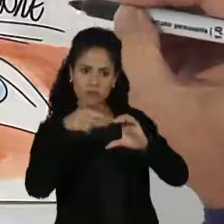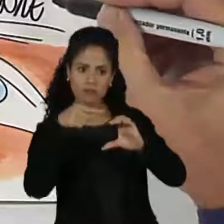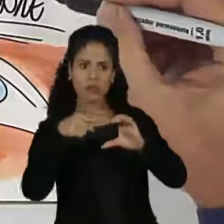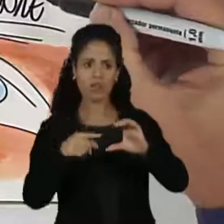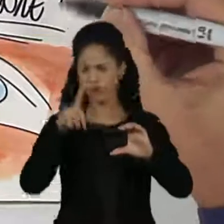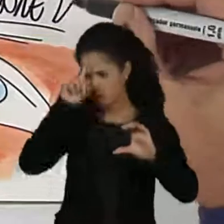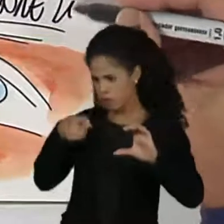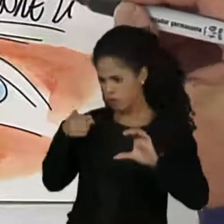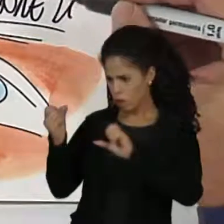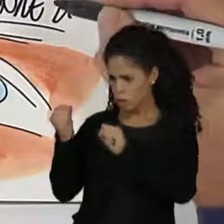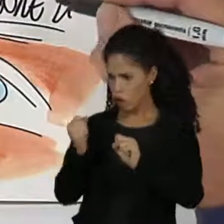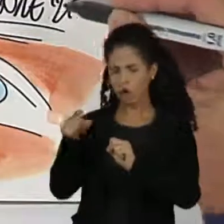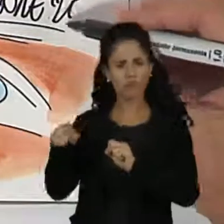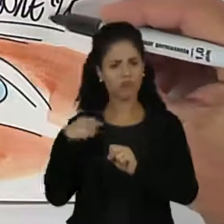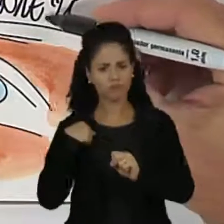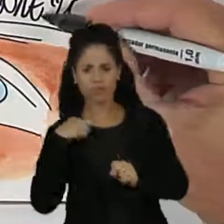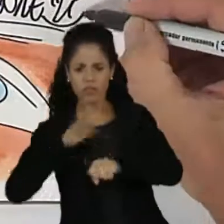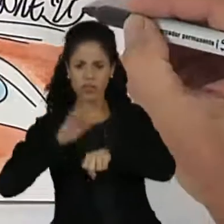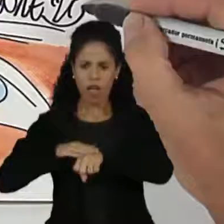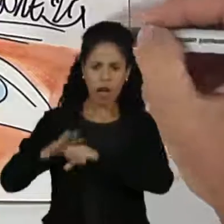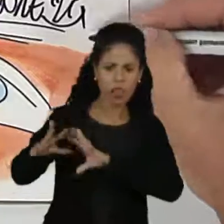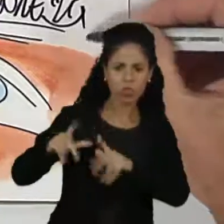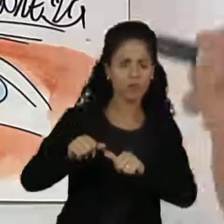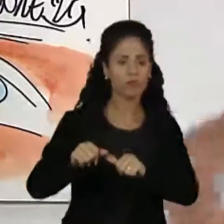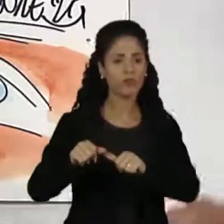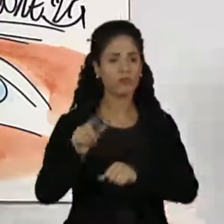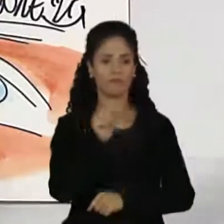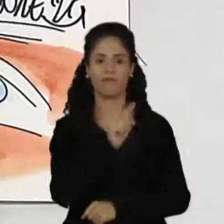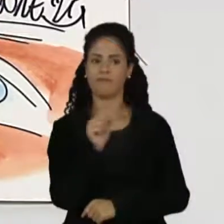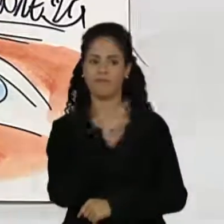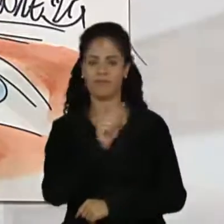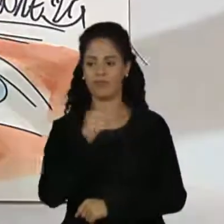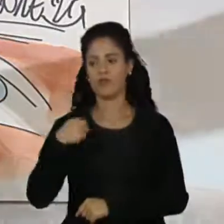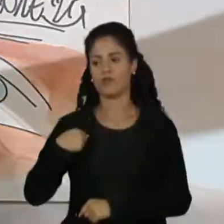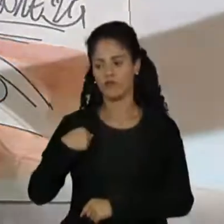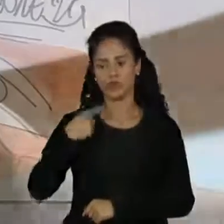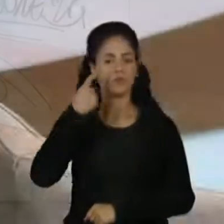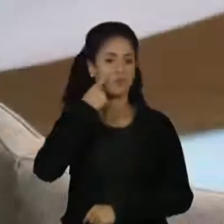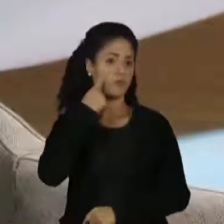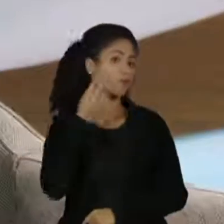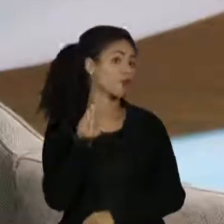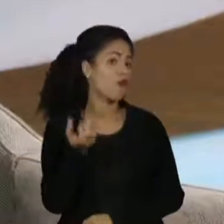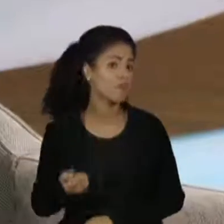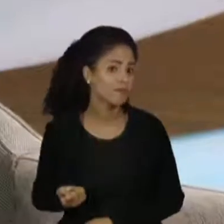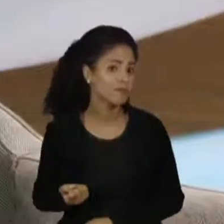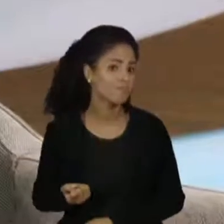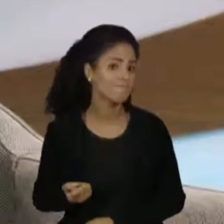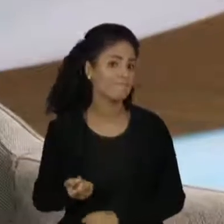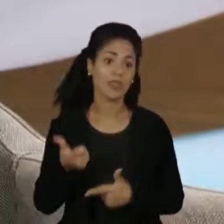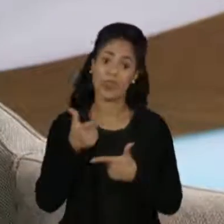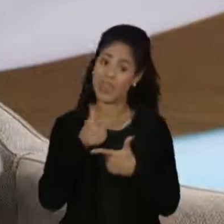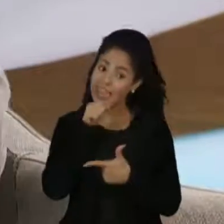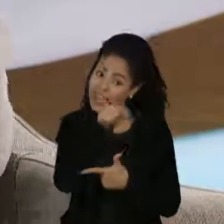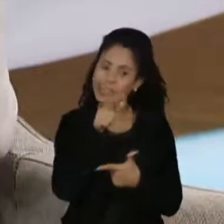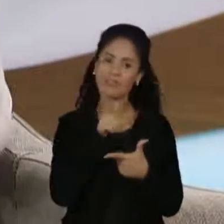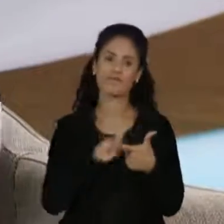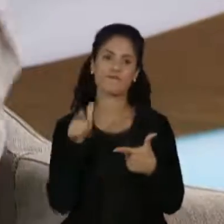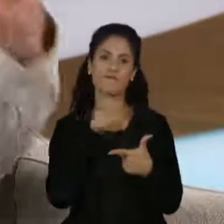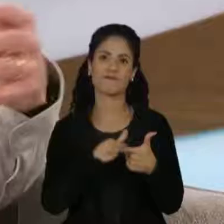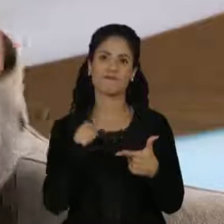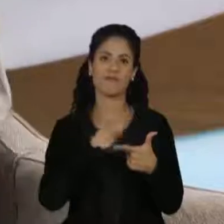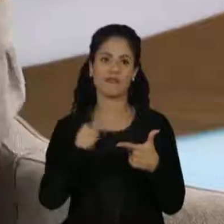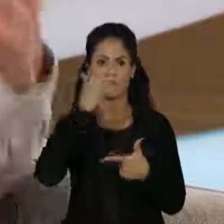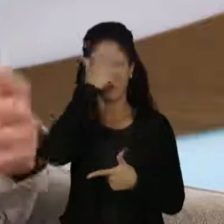E o Oppenheimer, esse filme aí que ganhou 7 Oscars agora, é um exemplo perfeito desse problema, né? Que os